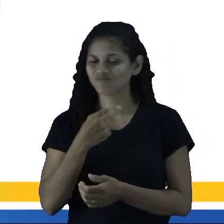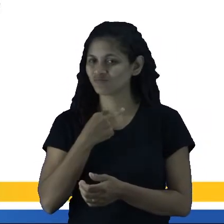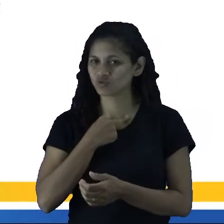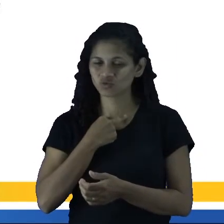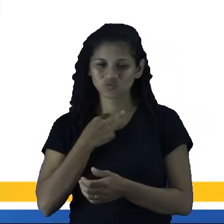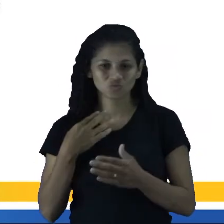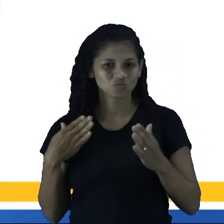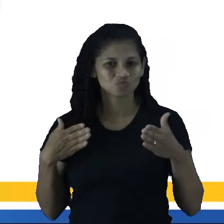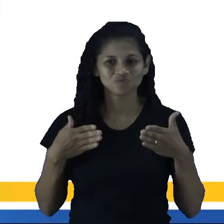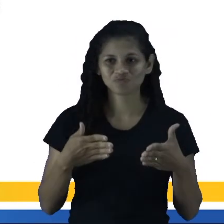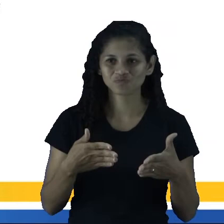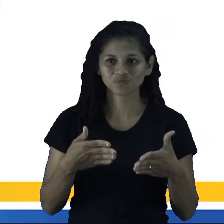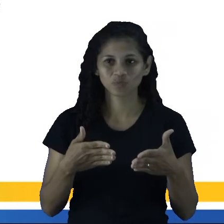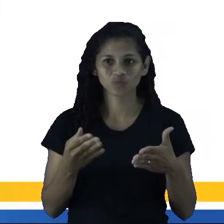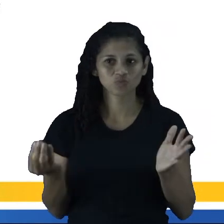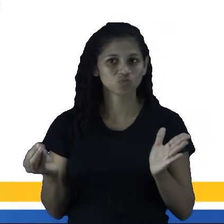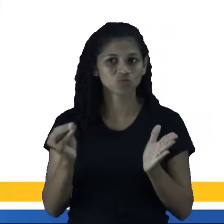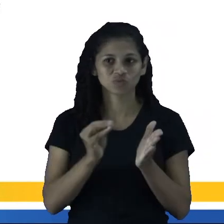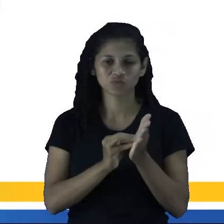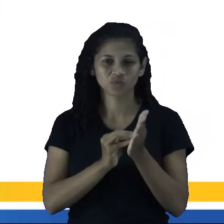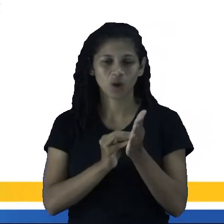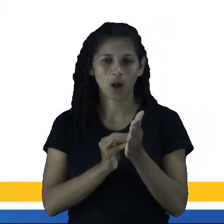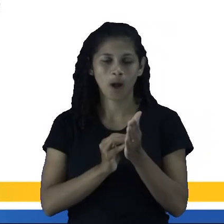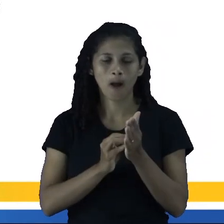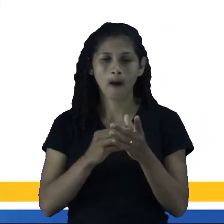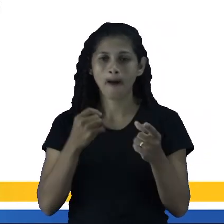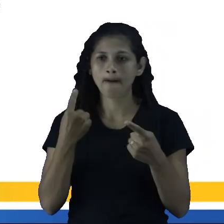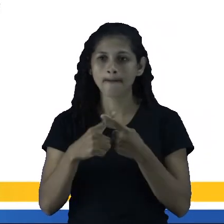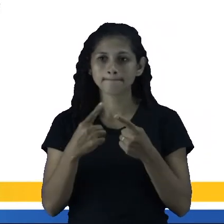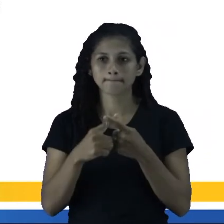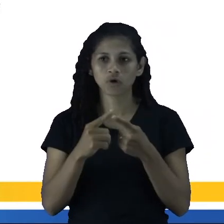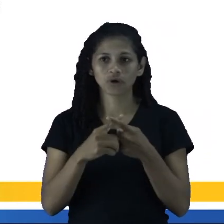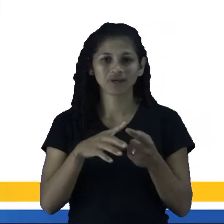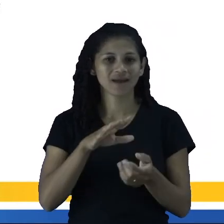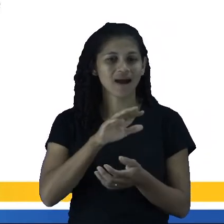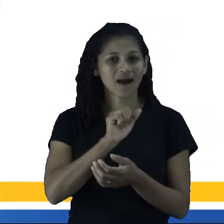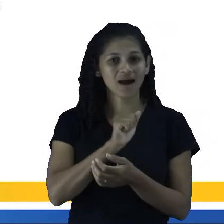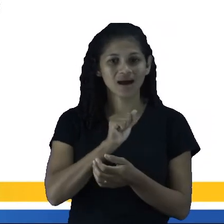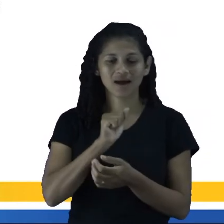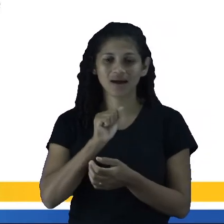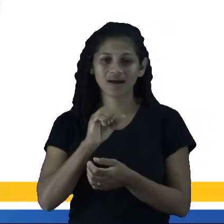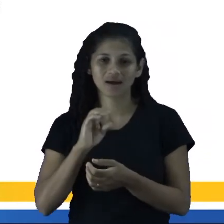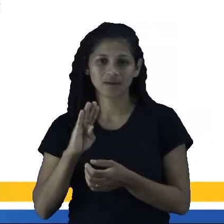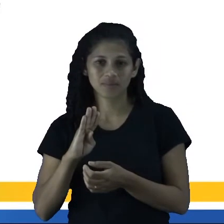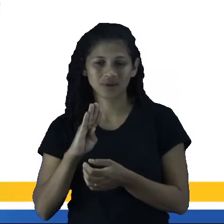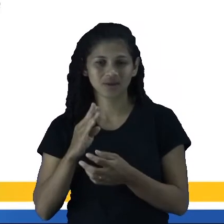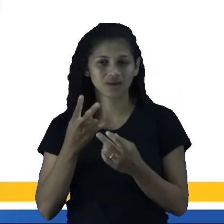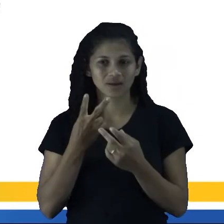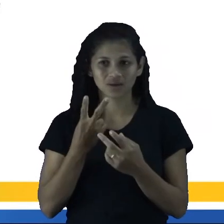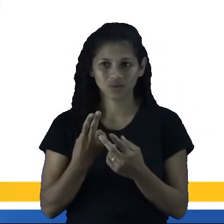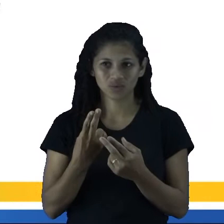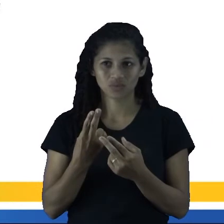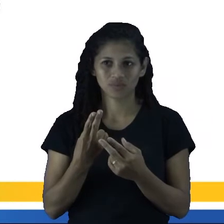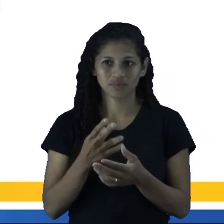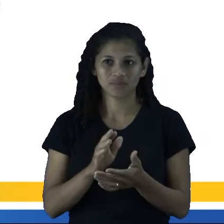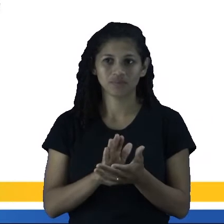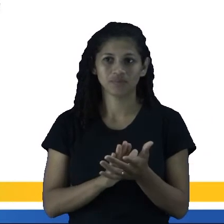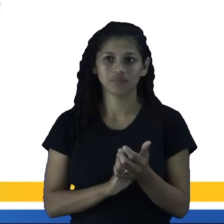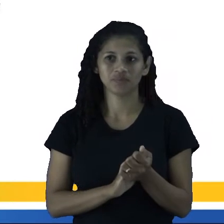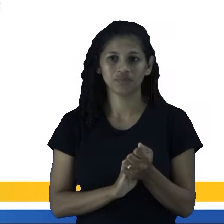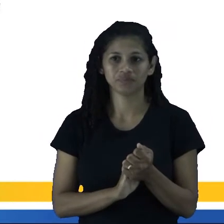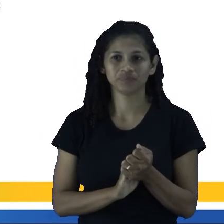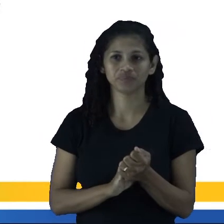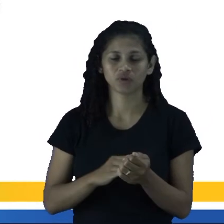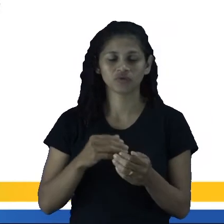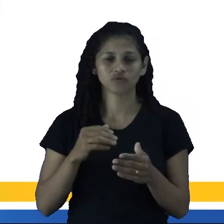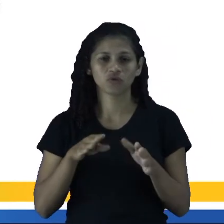B e A é a mesma coisa que A e B. Então, se eu for relacionar, vai dar 1, 2, 3, 4, 5